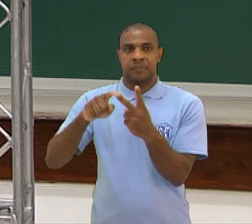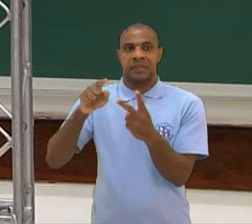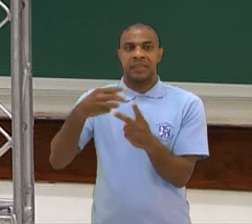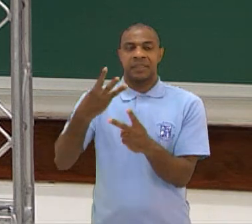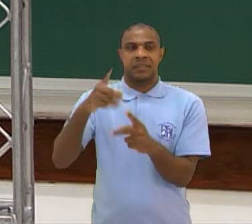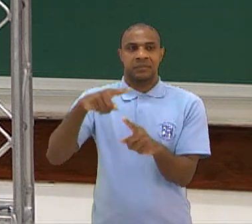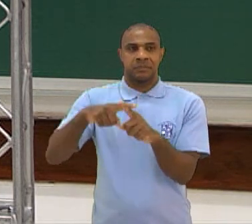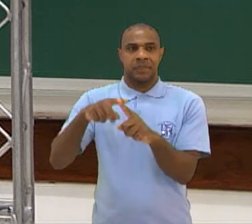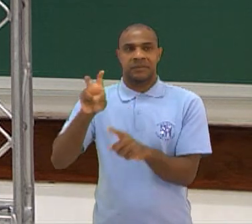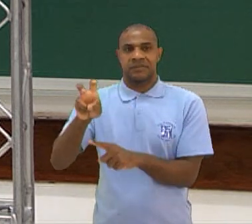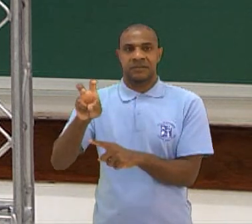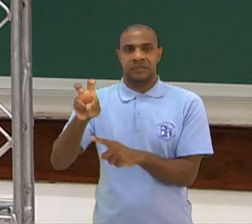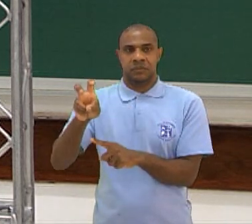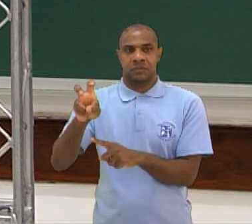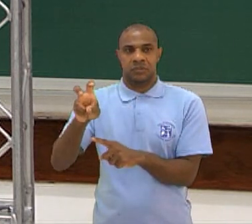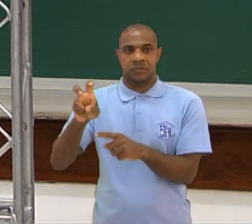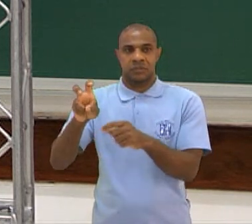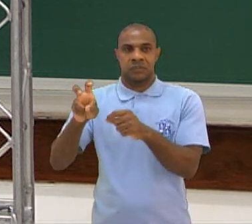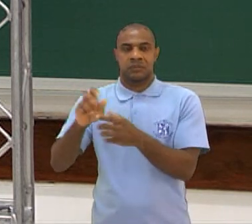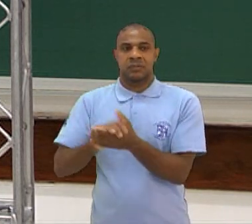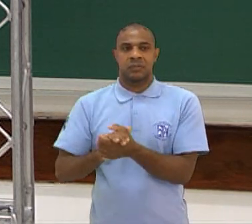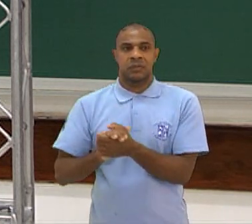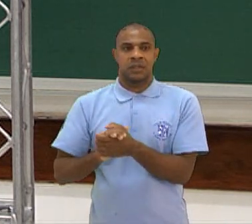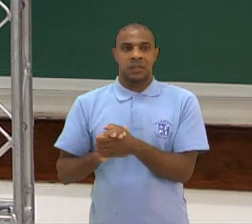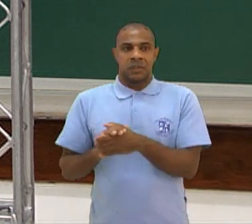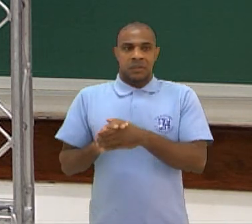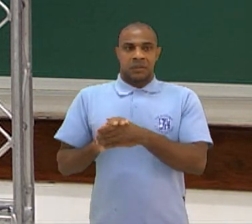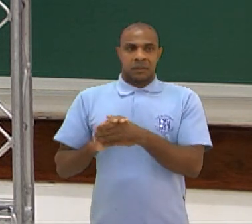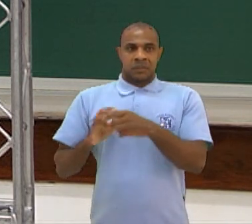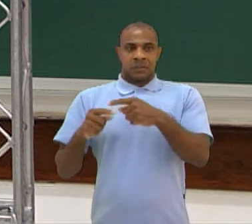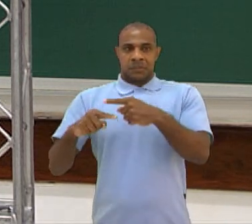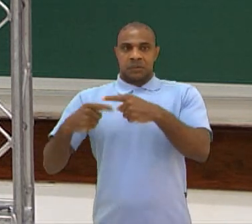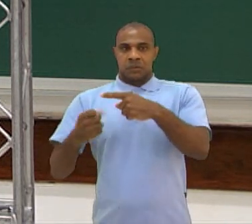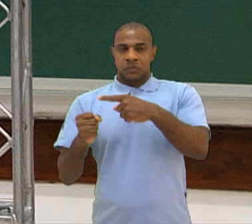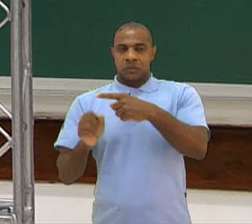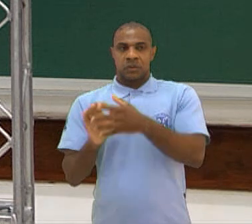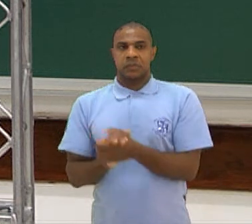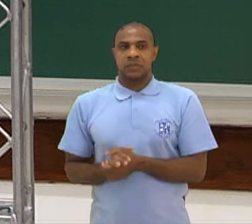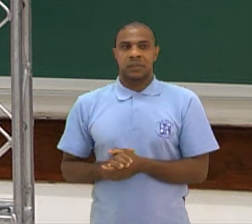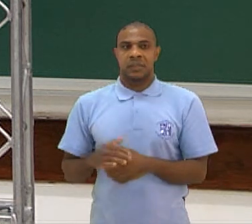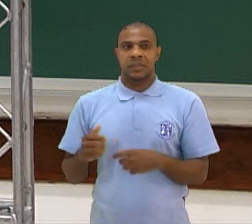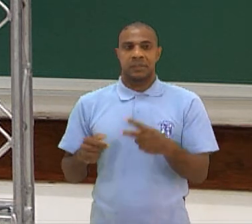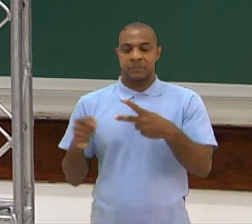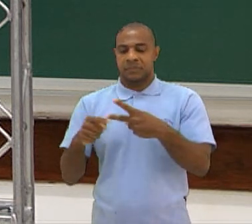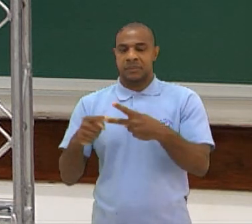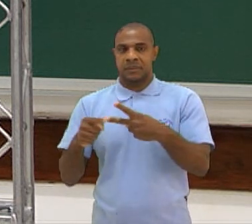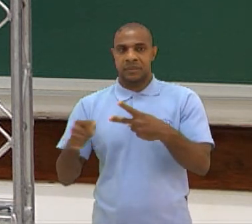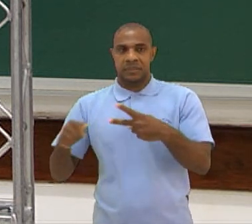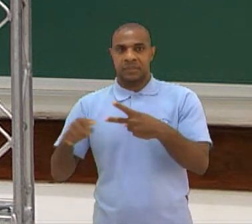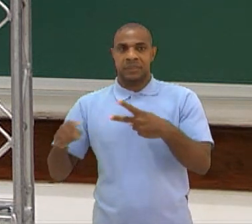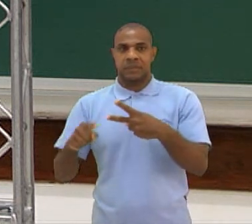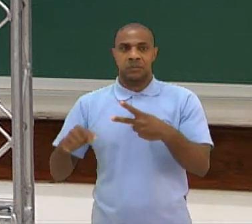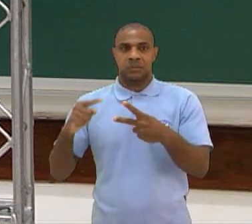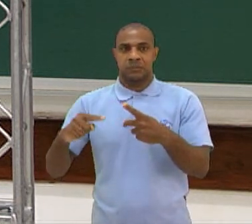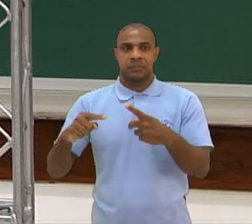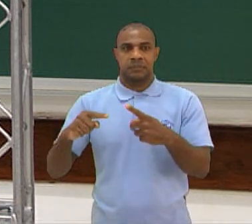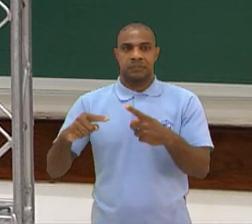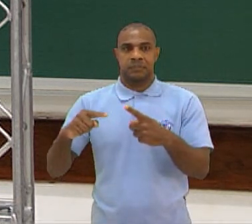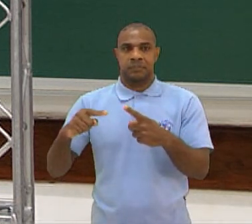certo? Então, aqui eu estou somando 9 com 16, que dá 25. Tudo bem? Agora, fora do